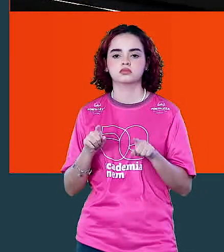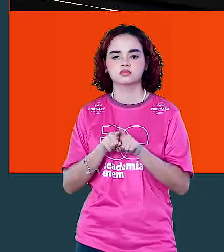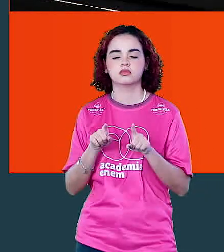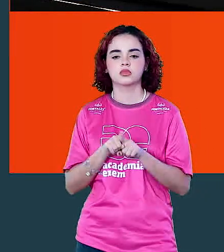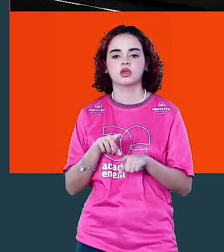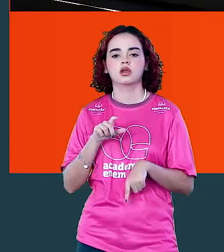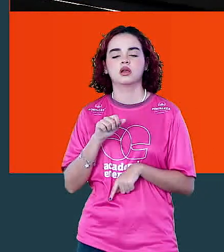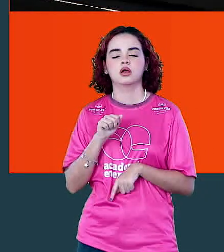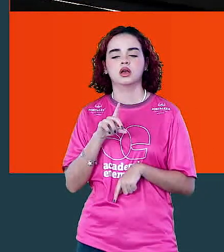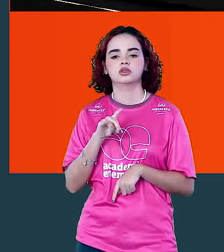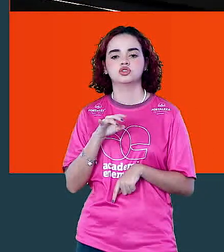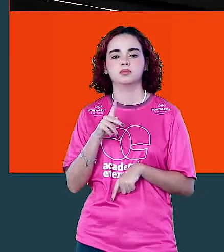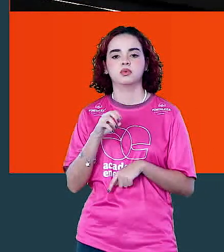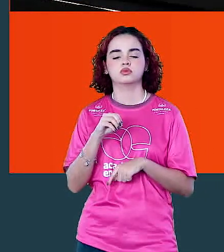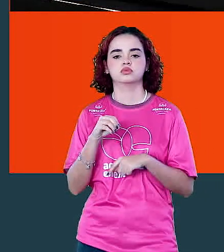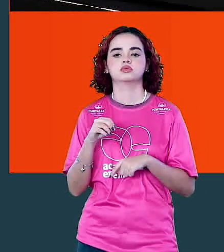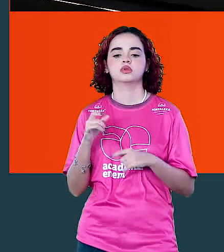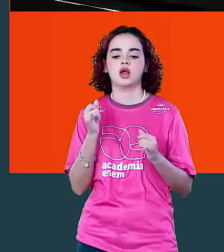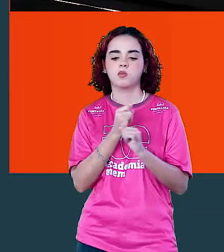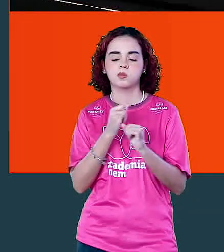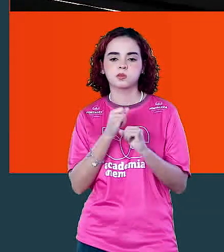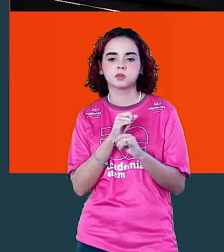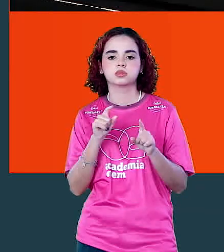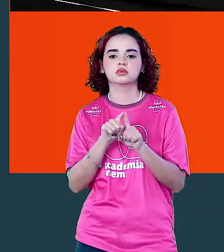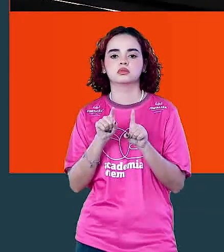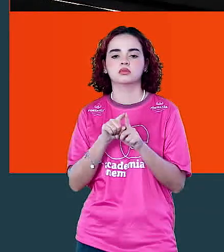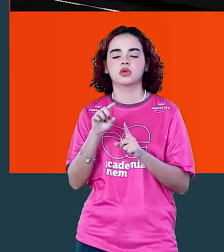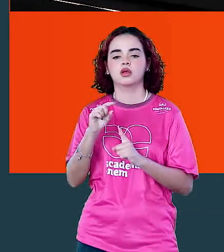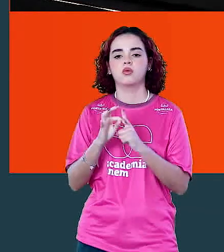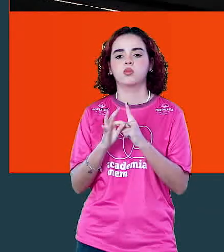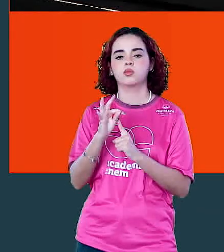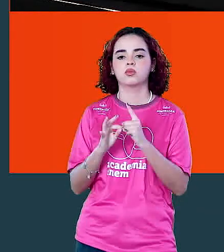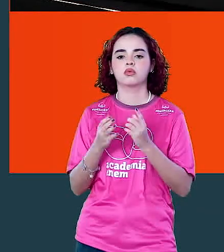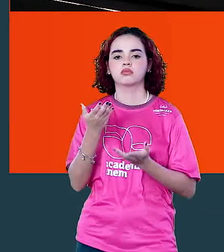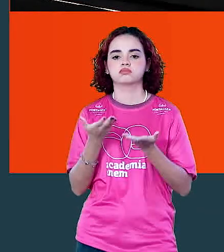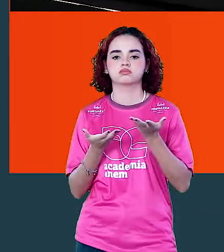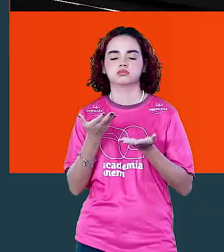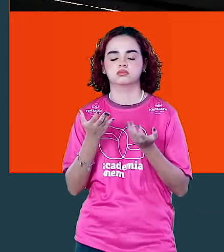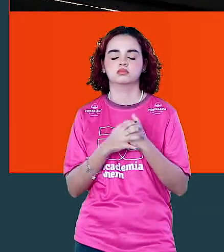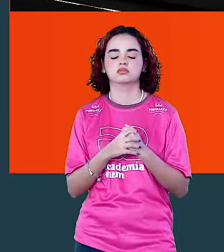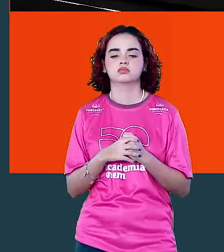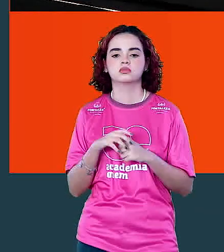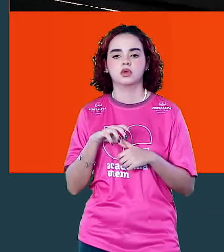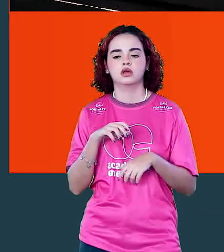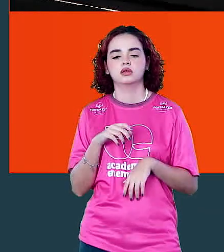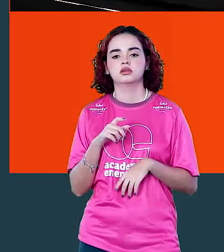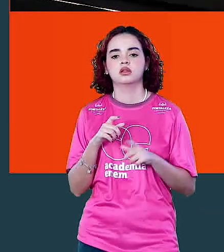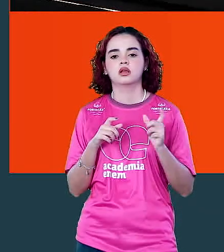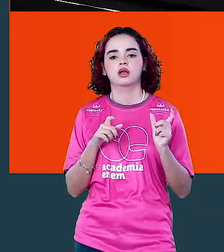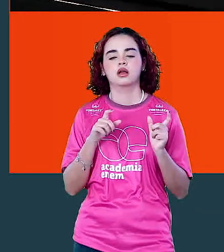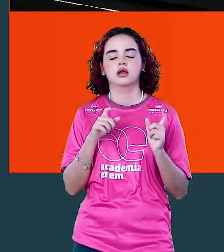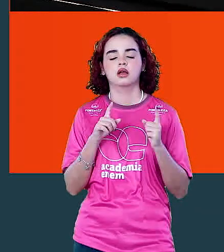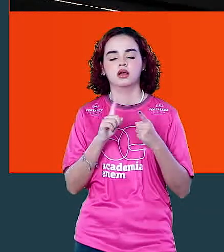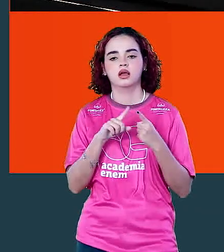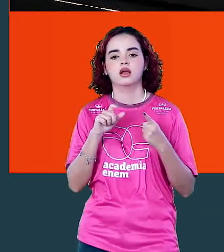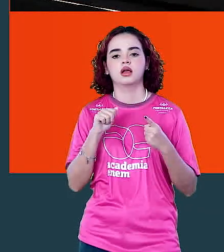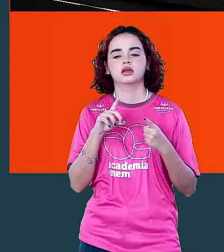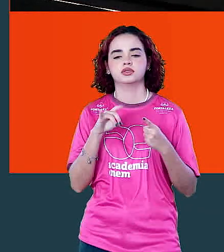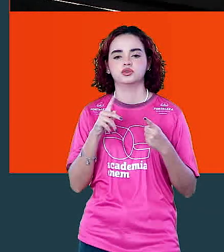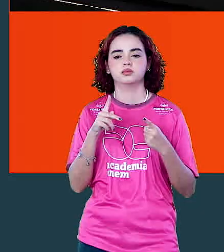energia, que regula também a questão da temperatura, tá tudo lá, show? Então tu sempre lembra, adiposo tem a ver com o quê?